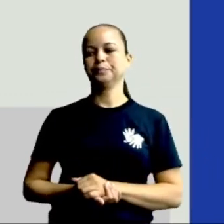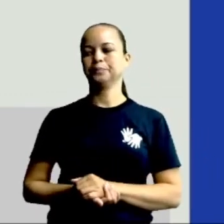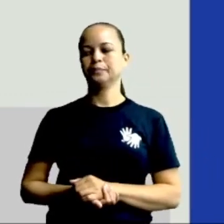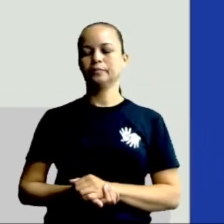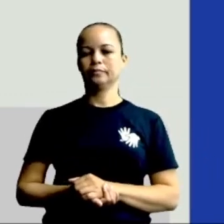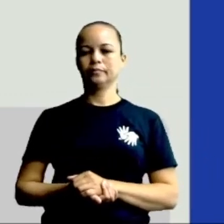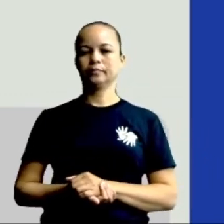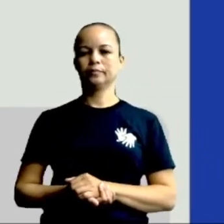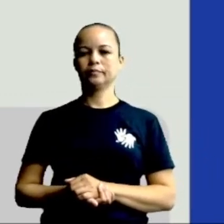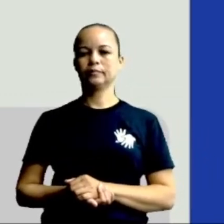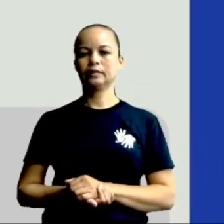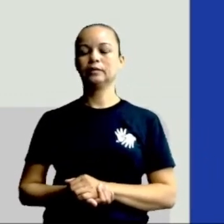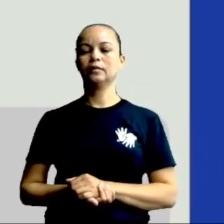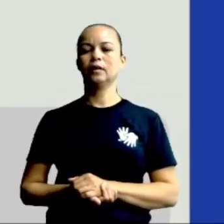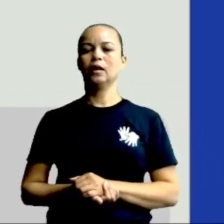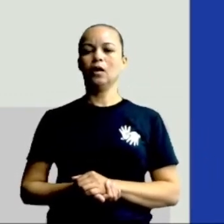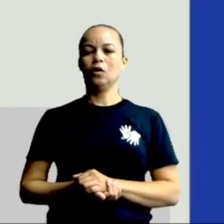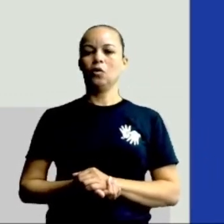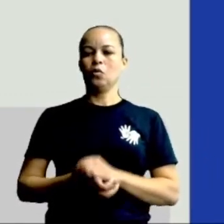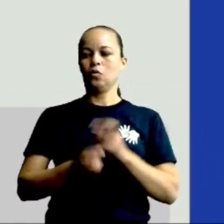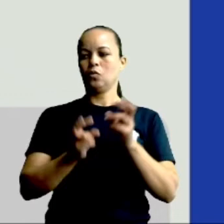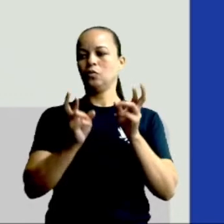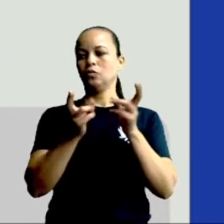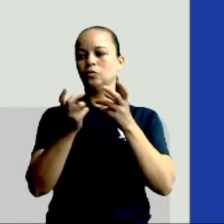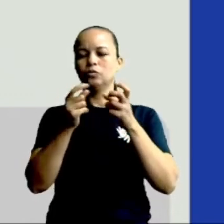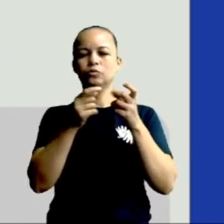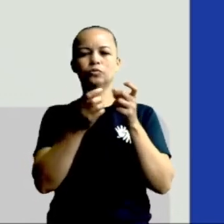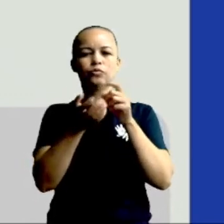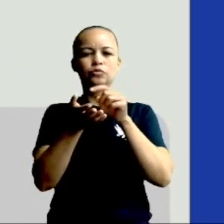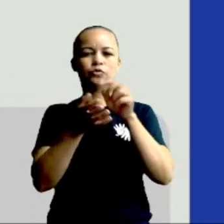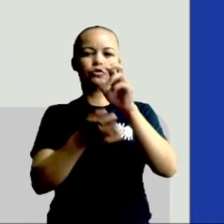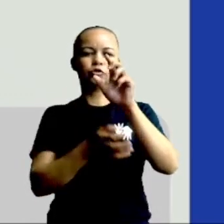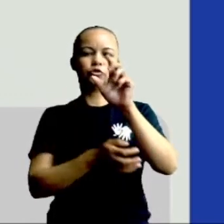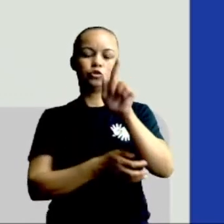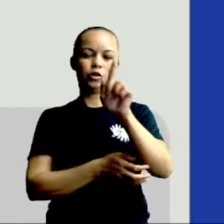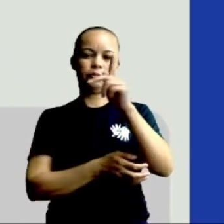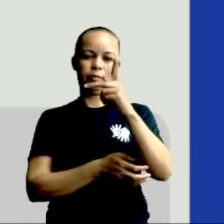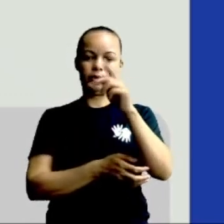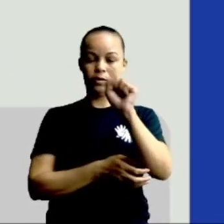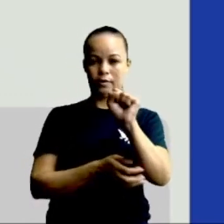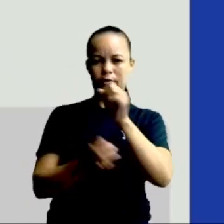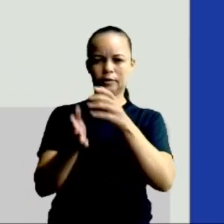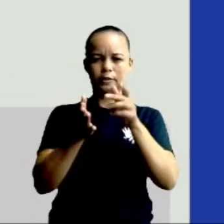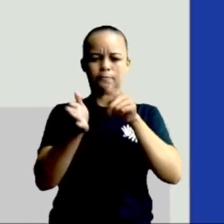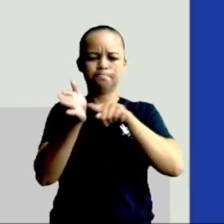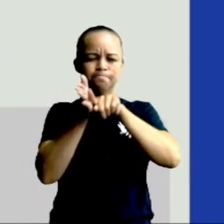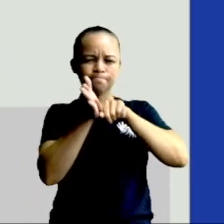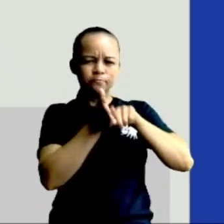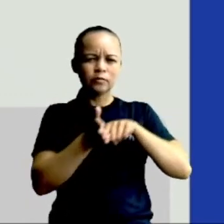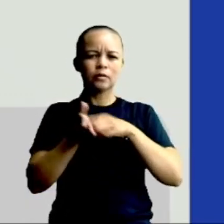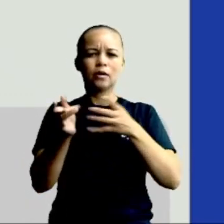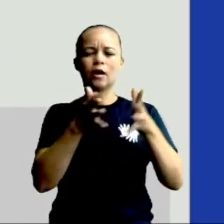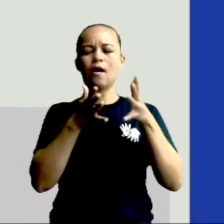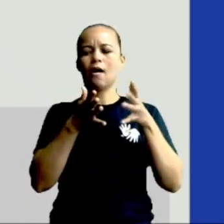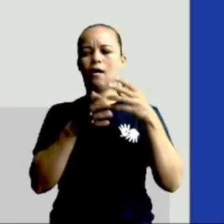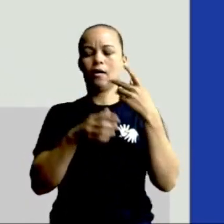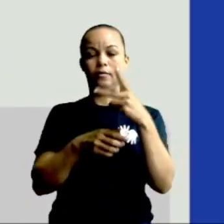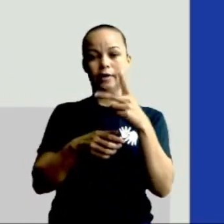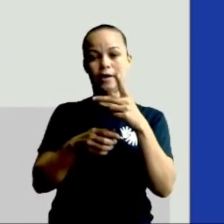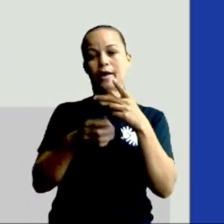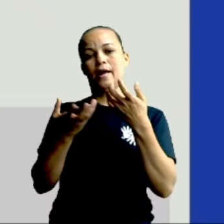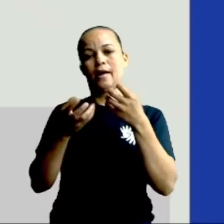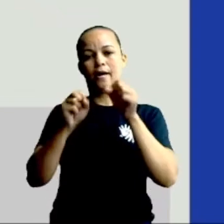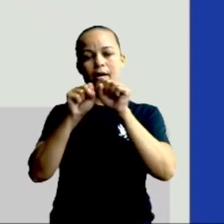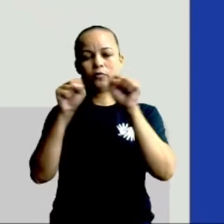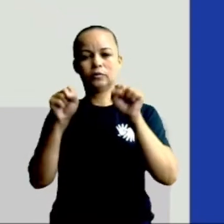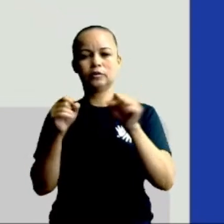O GPS é um sistema muito utilizado em navegação e se baseia nessas coordenadas. GPS é a sigla